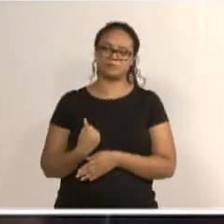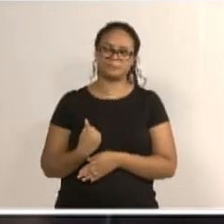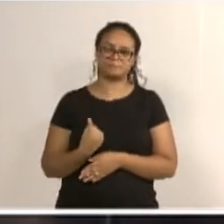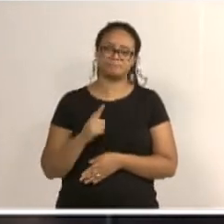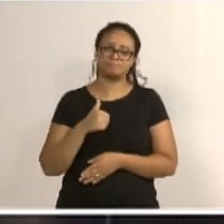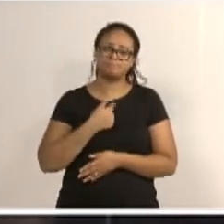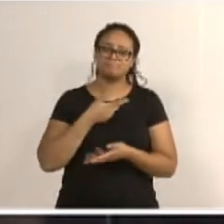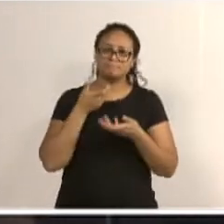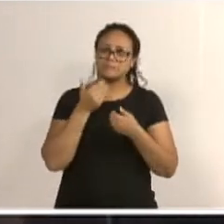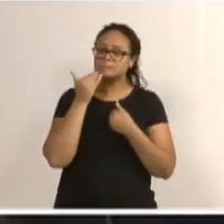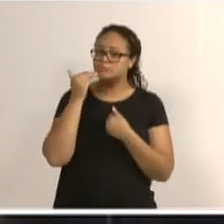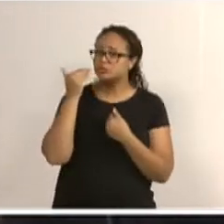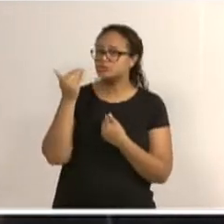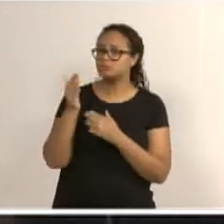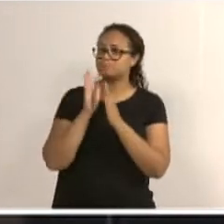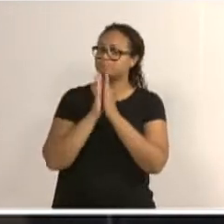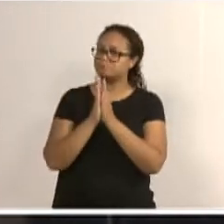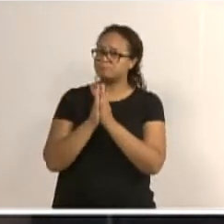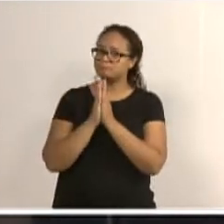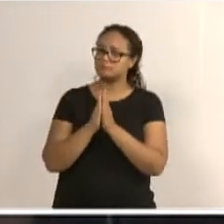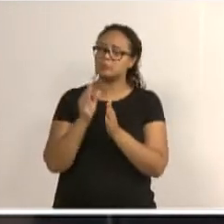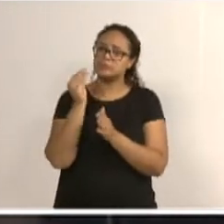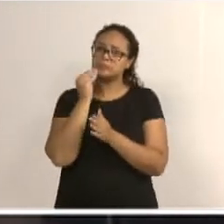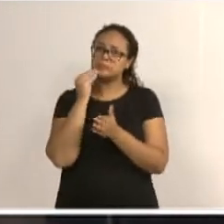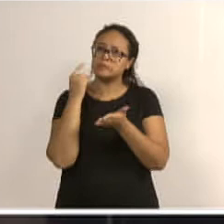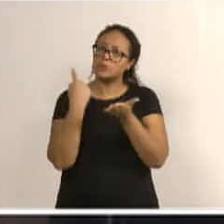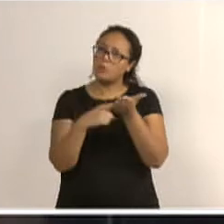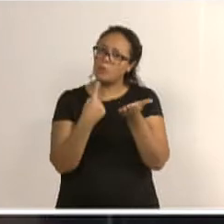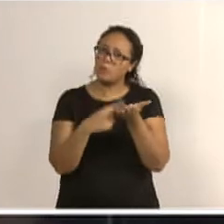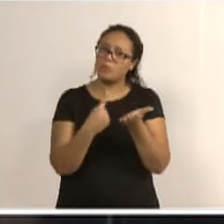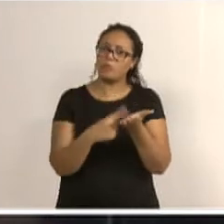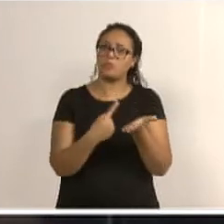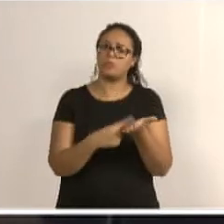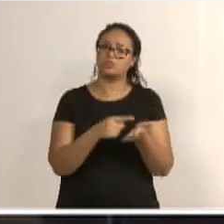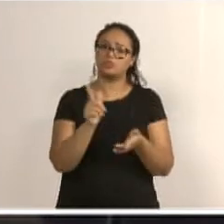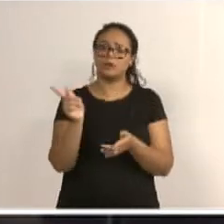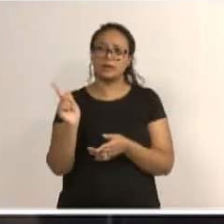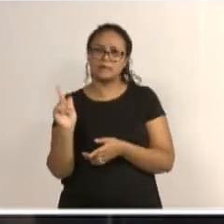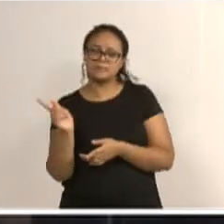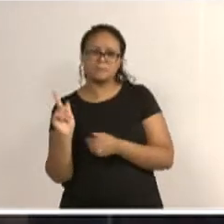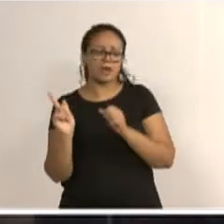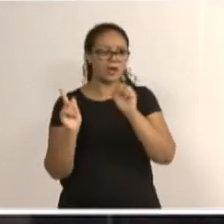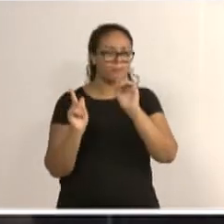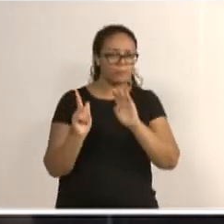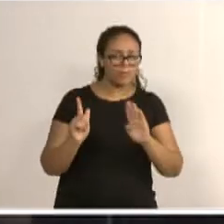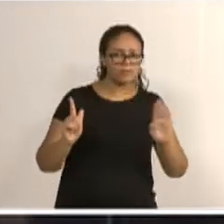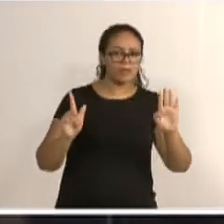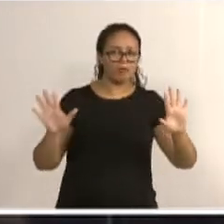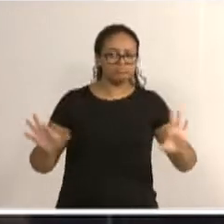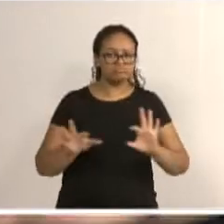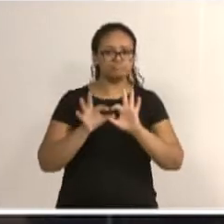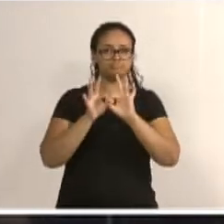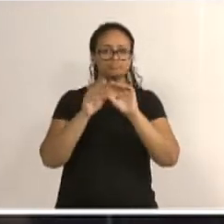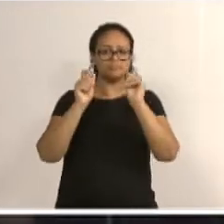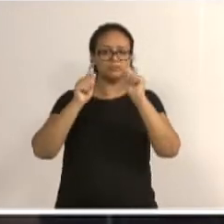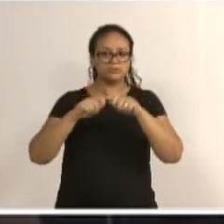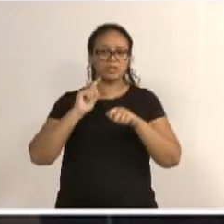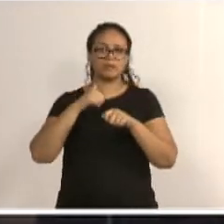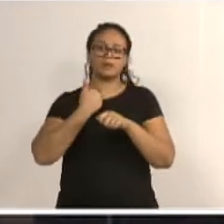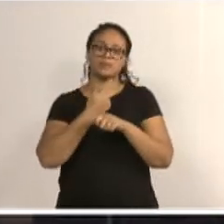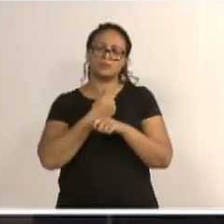os vereadores, se podem talvez fazer um acordo com nossa cidade vizinha, para que voltemos a ser abastecidos pelo transporte, porque não